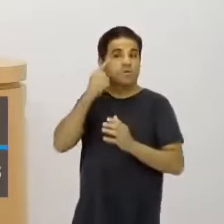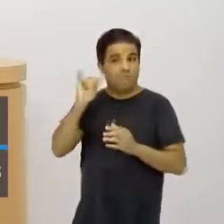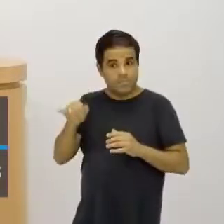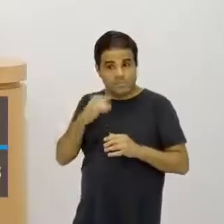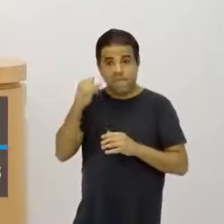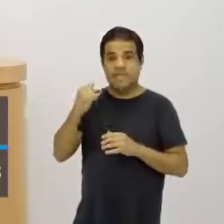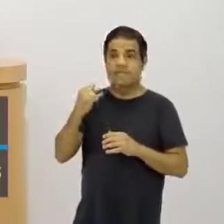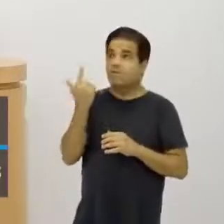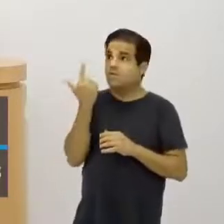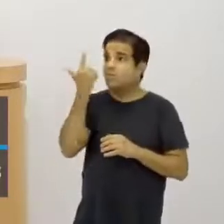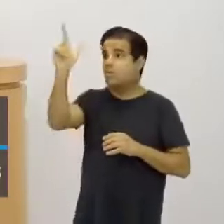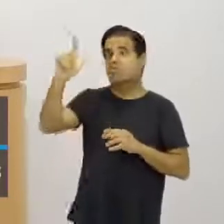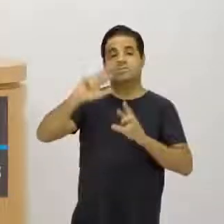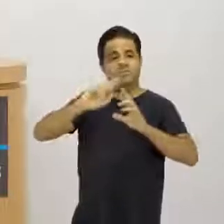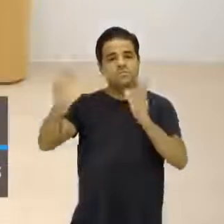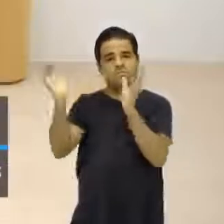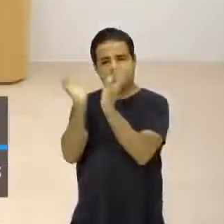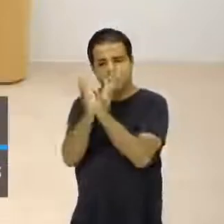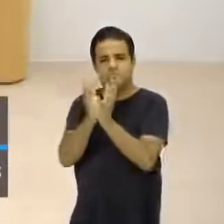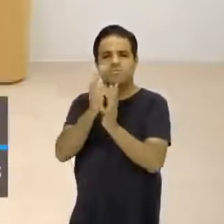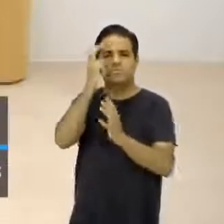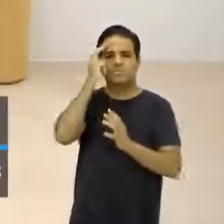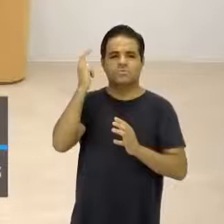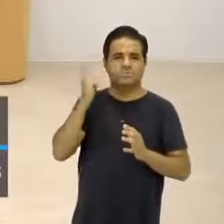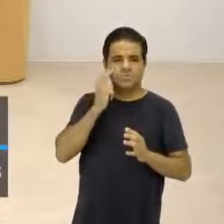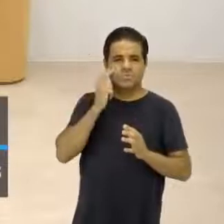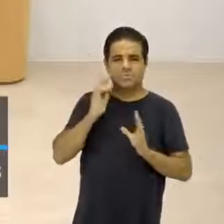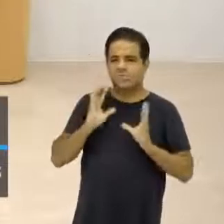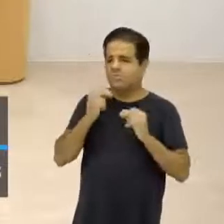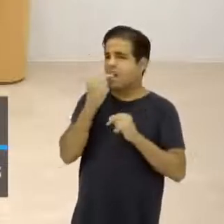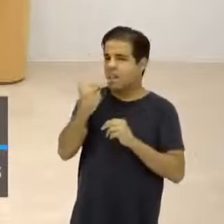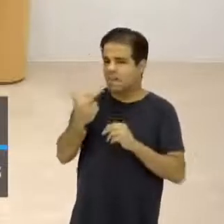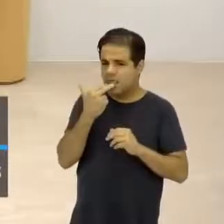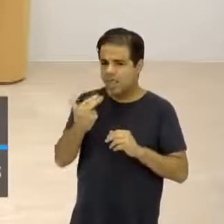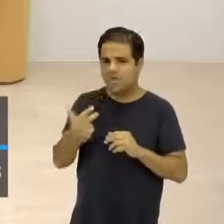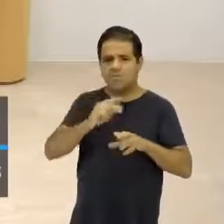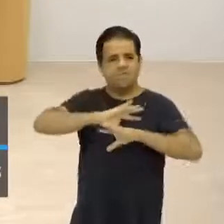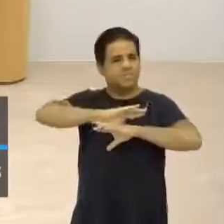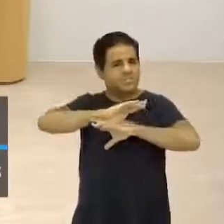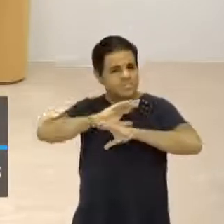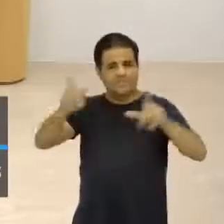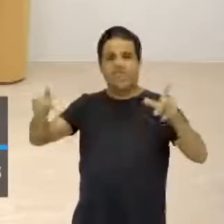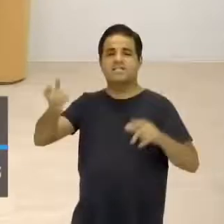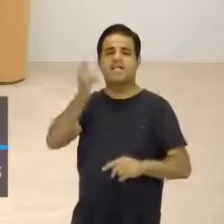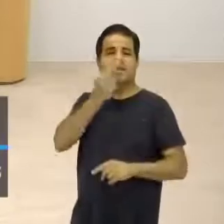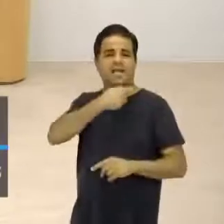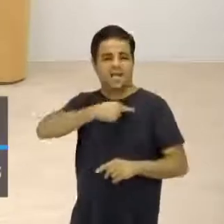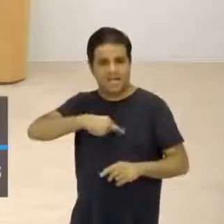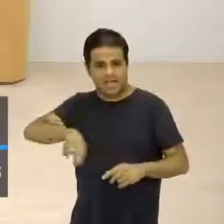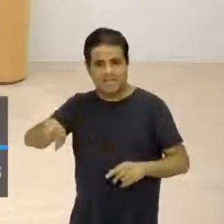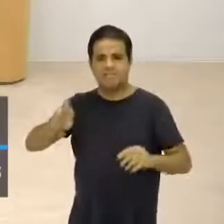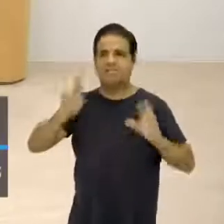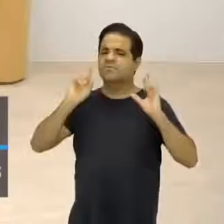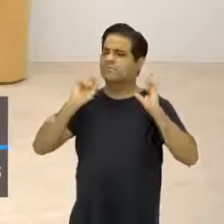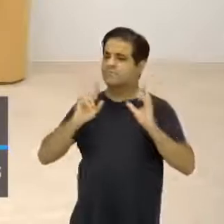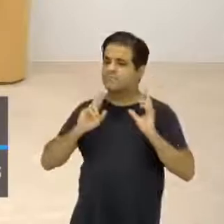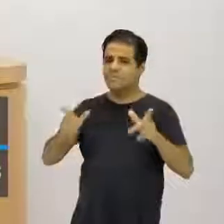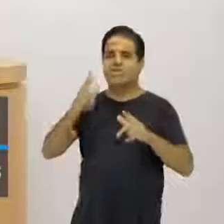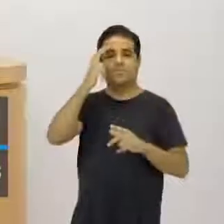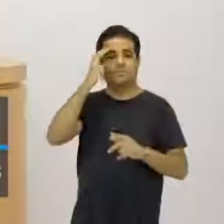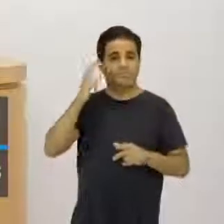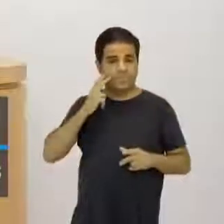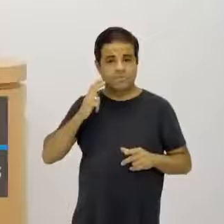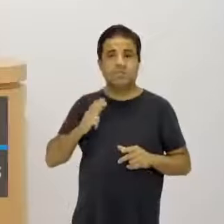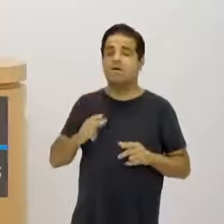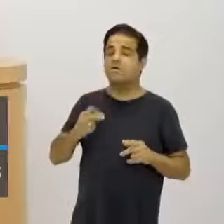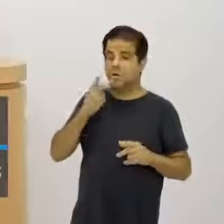que a etnia é diferente, o fenótipo diferente, tudo a muito língua completamente diferente, a religião completamente diferente.